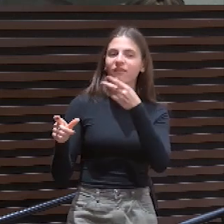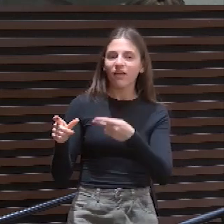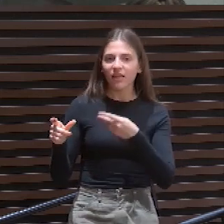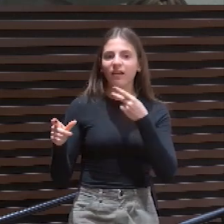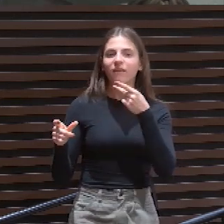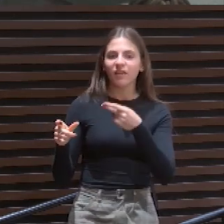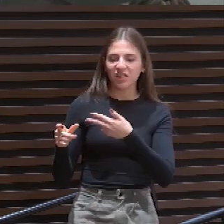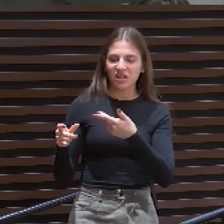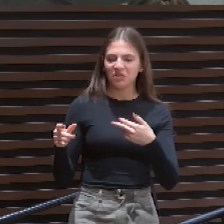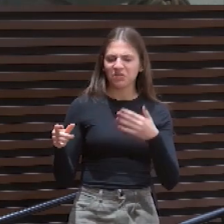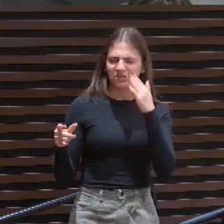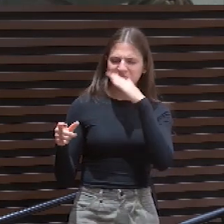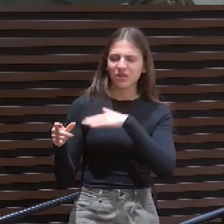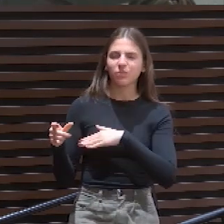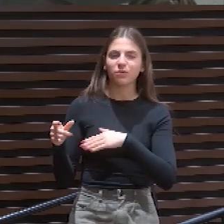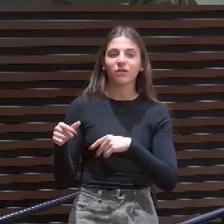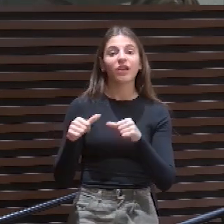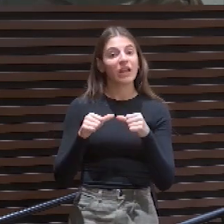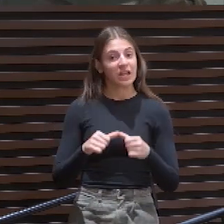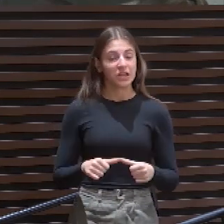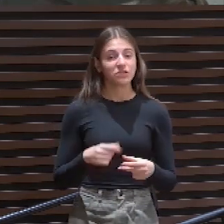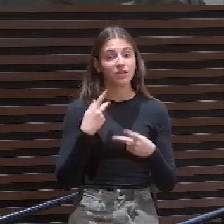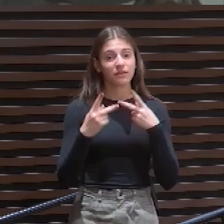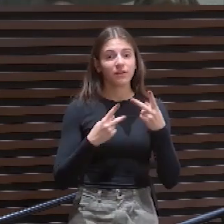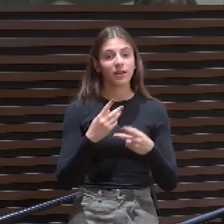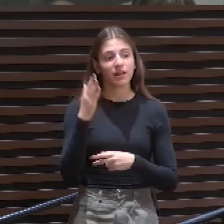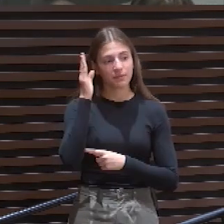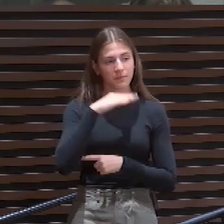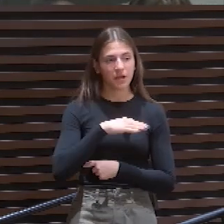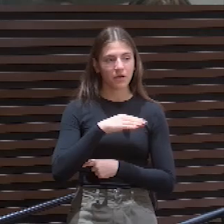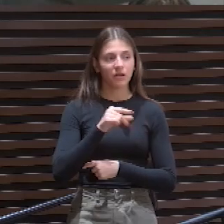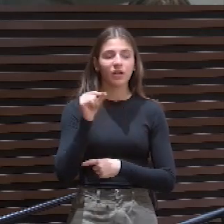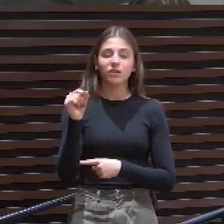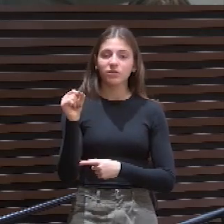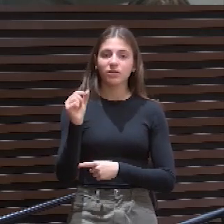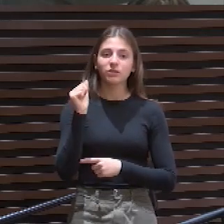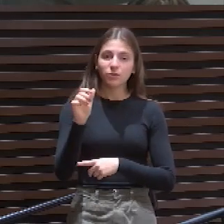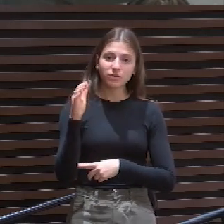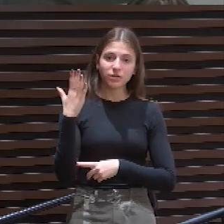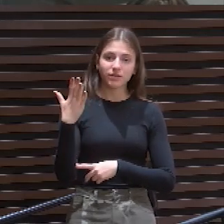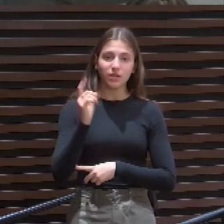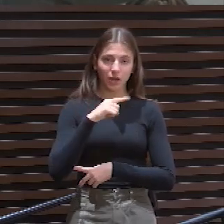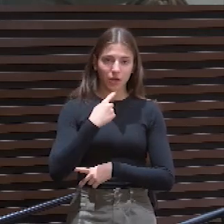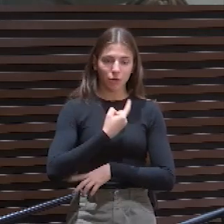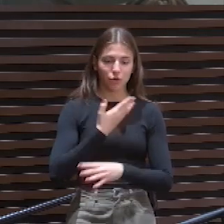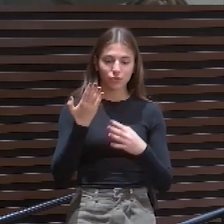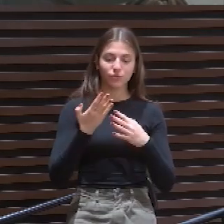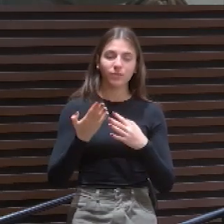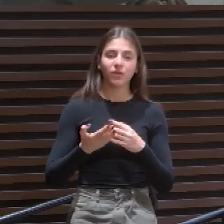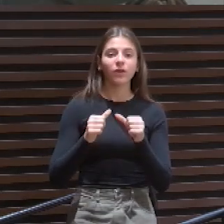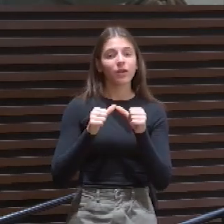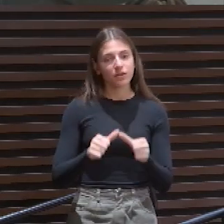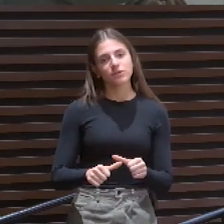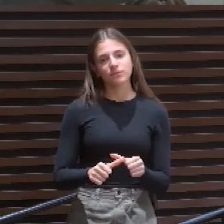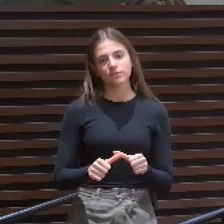Isso é maledicência. Isso é falar mal. E o que acontecia ali, o que acontece no nosso meio, é isso.